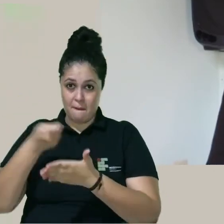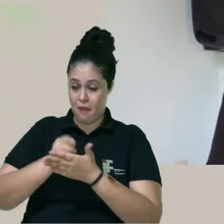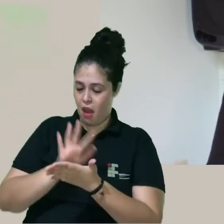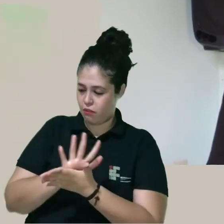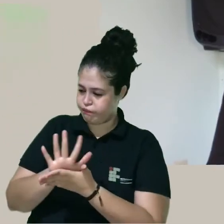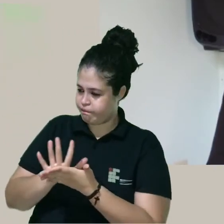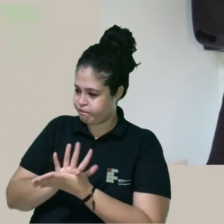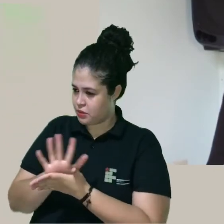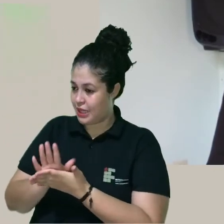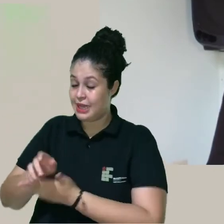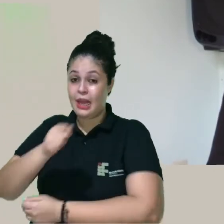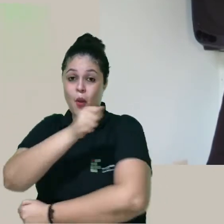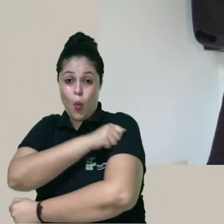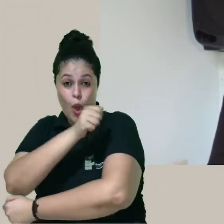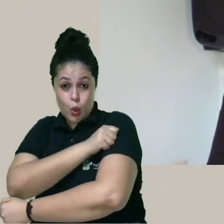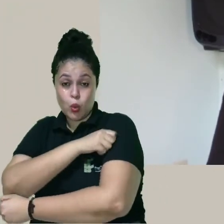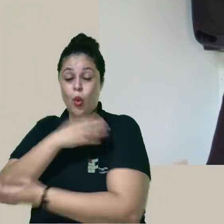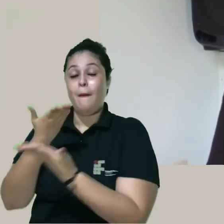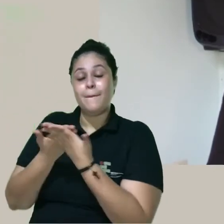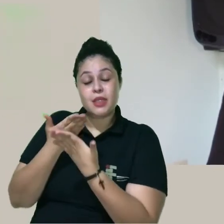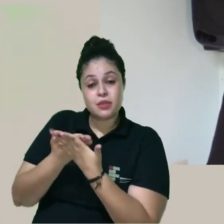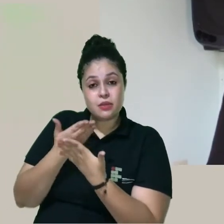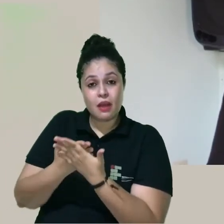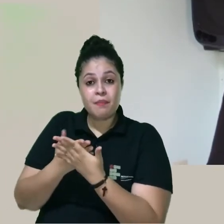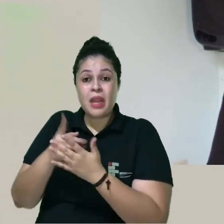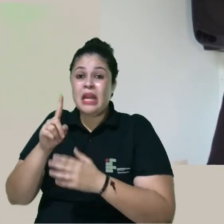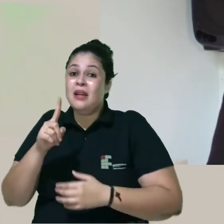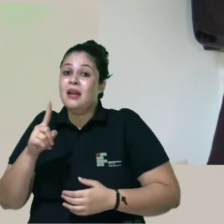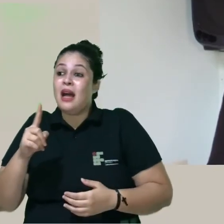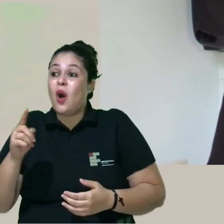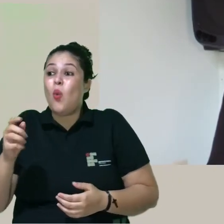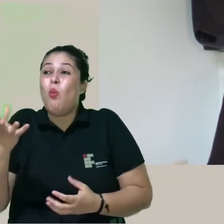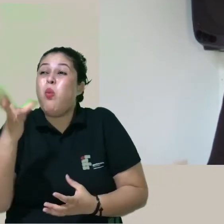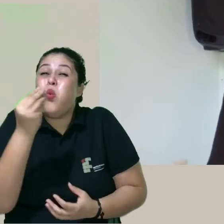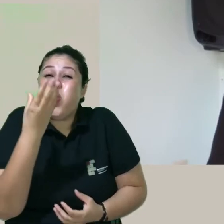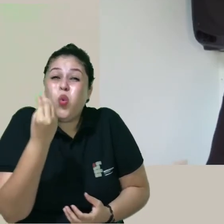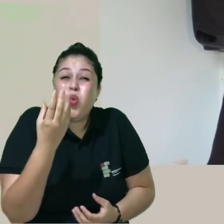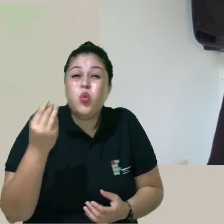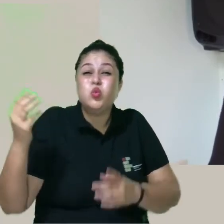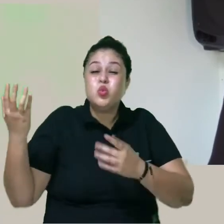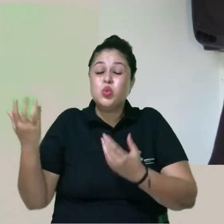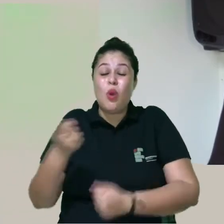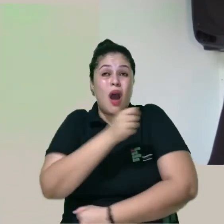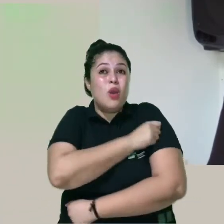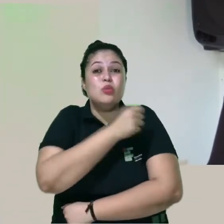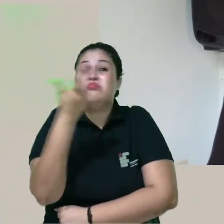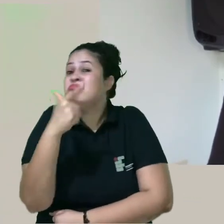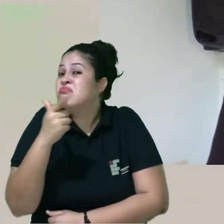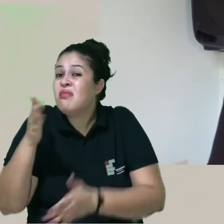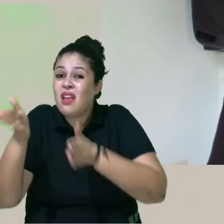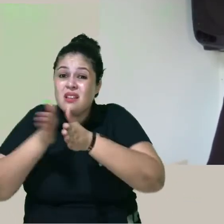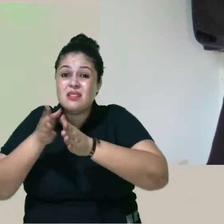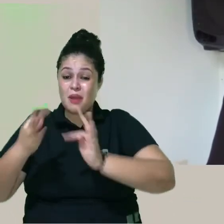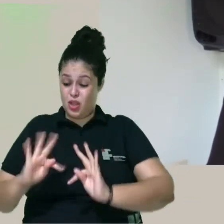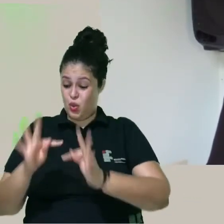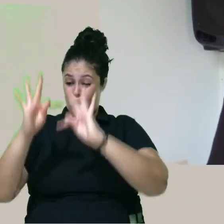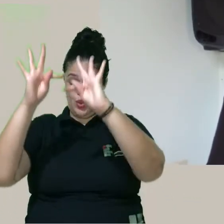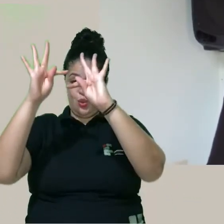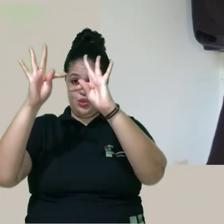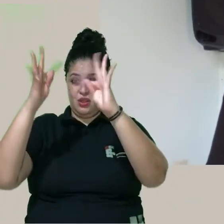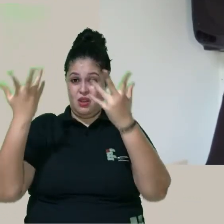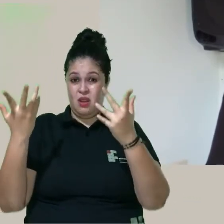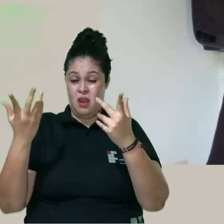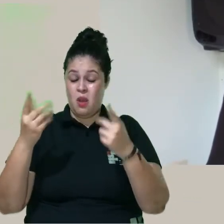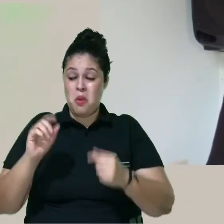boa parte dos estudantes não tem condições de acessibilidade a essa modalidade de